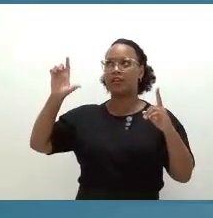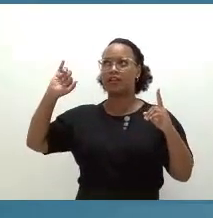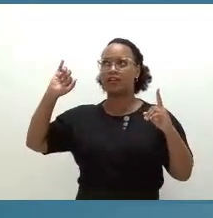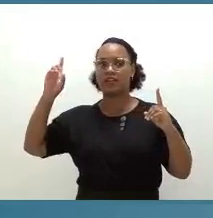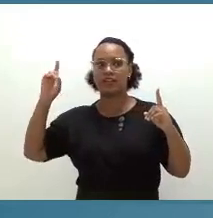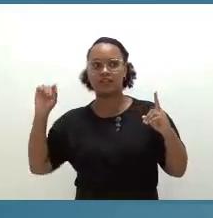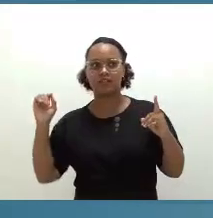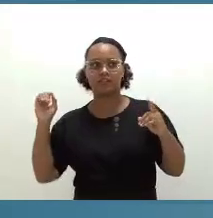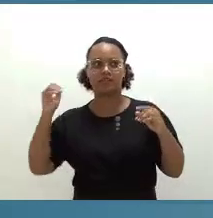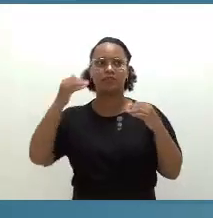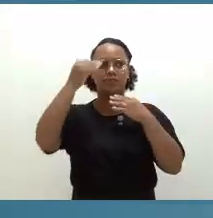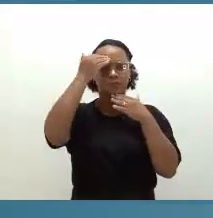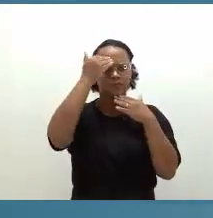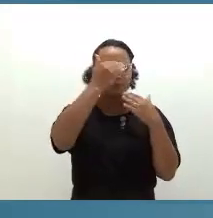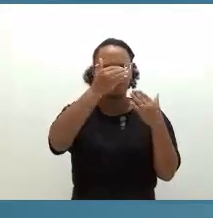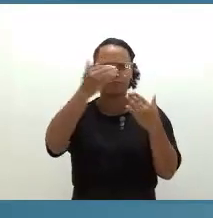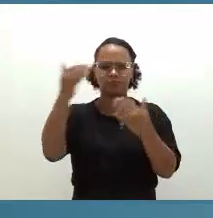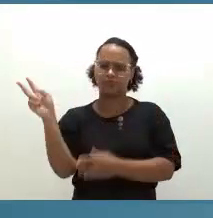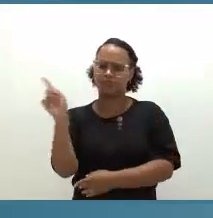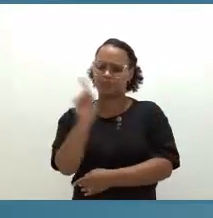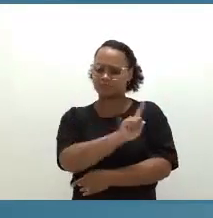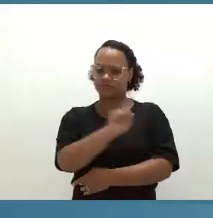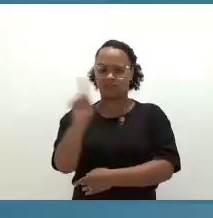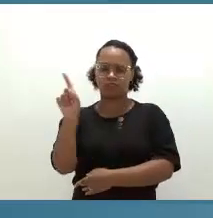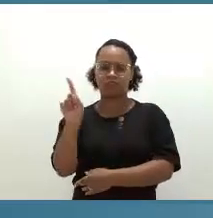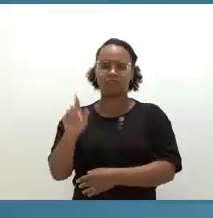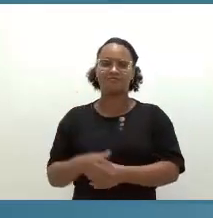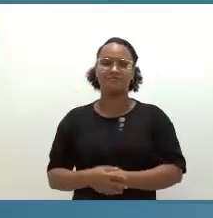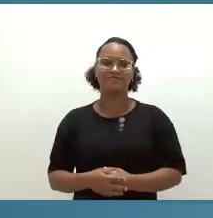Muitíssimo obrigada, excelência. Não.